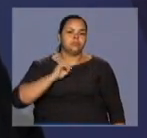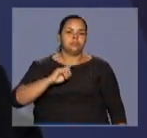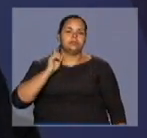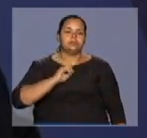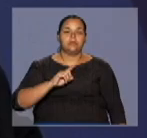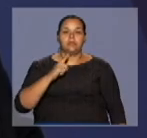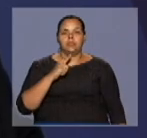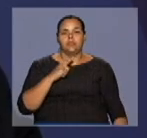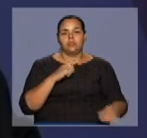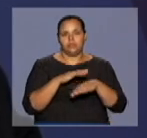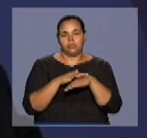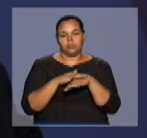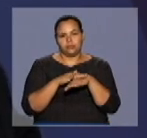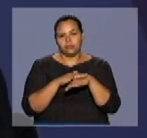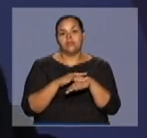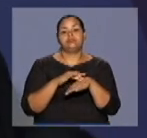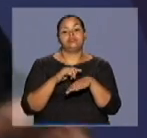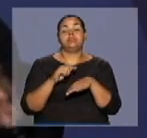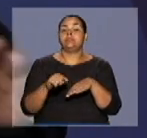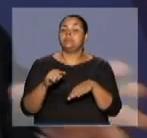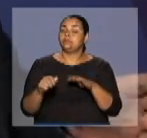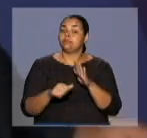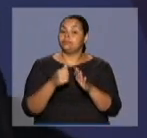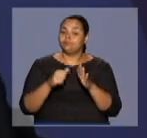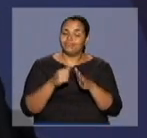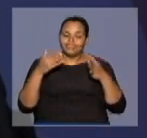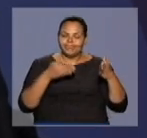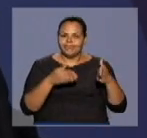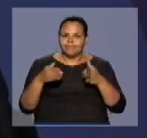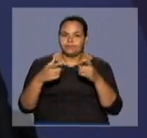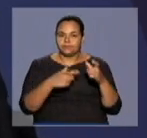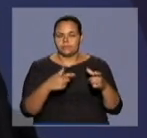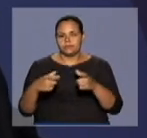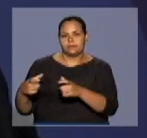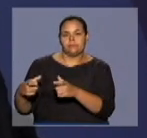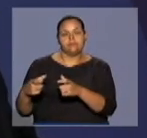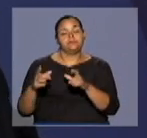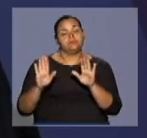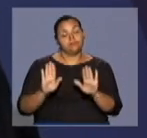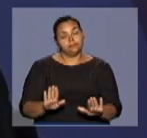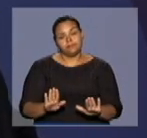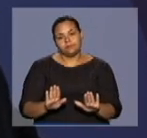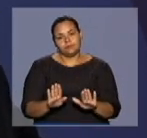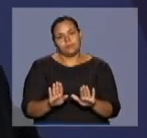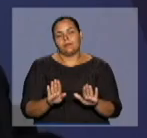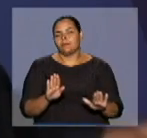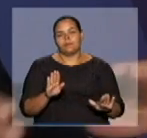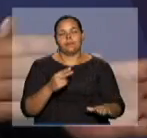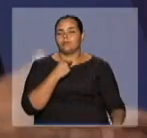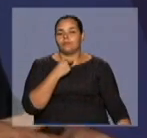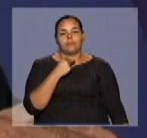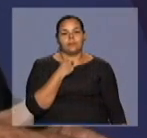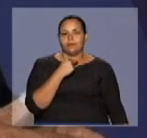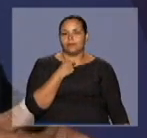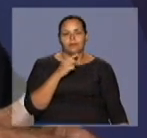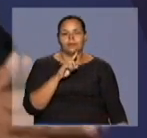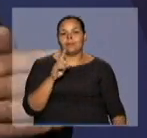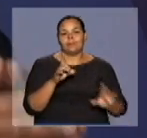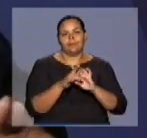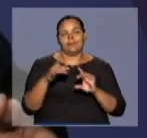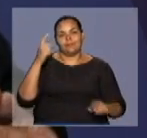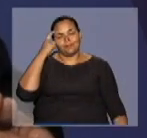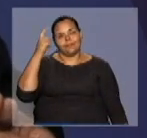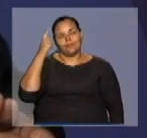tem incidência da doença. Então, é questão de priorizar essas áreas, né? Mas não podemos deixar